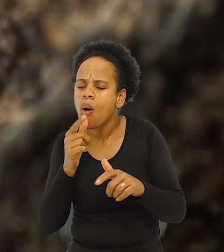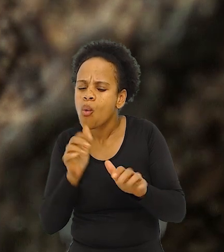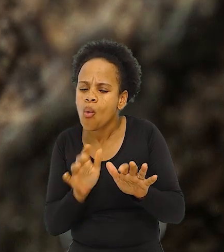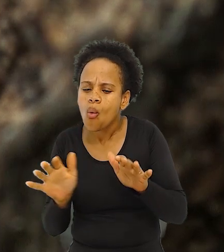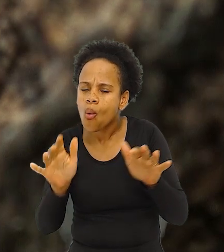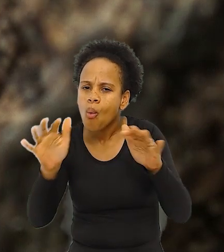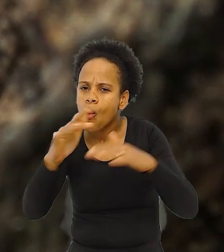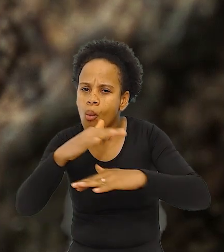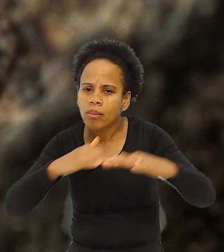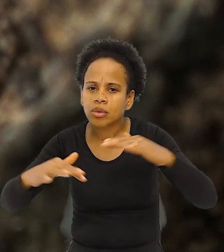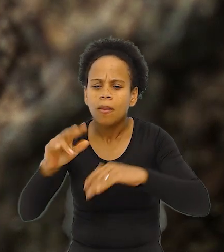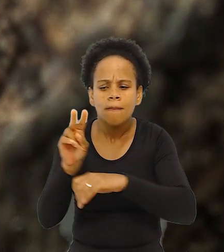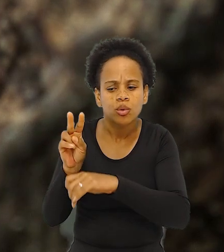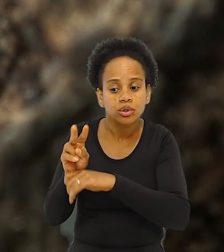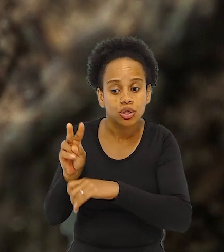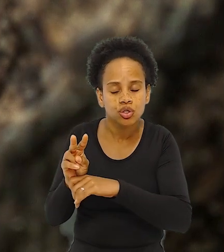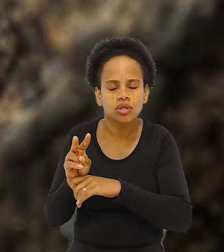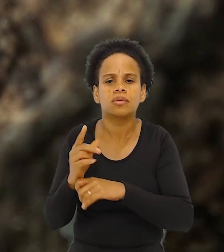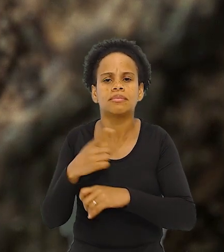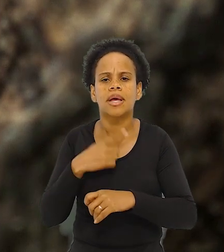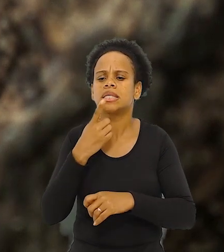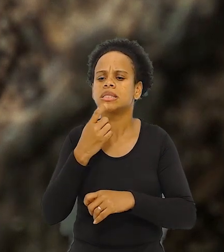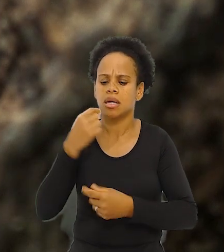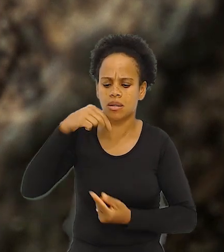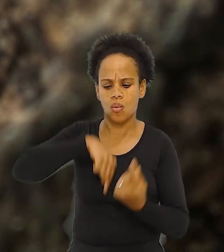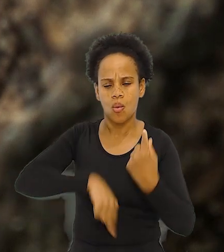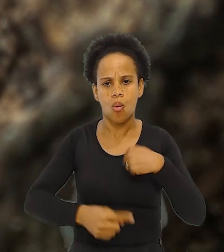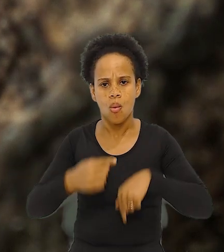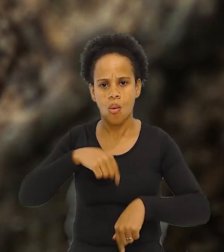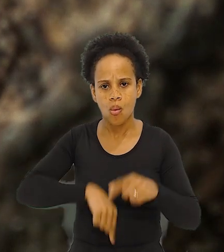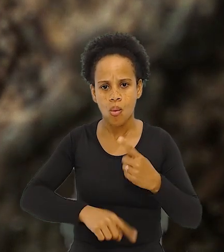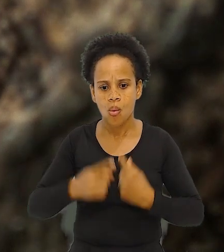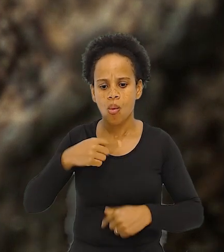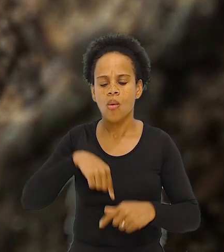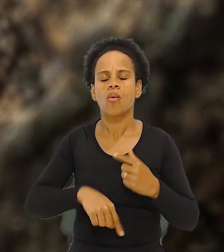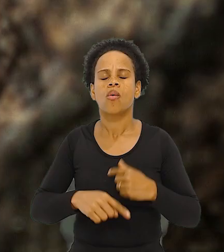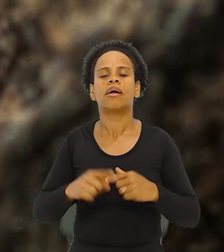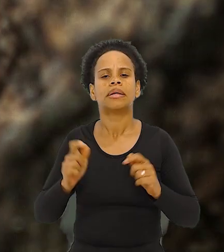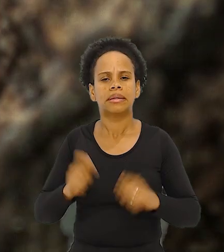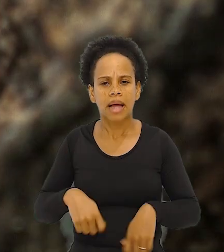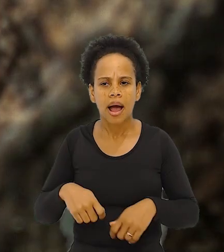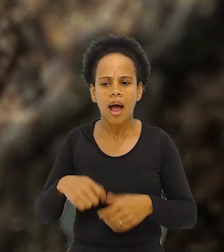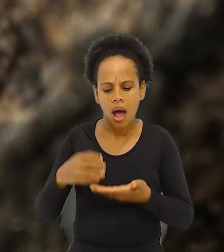da digestão sanguínea, obter os nutrientes necessários para a maturação de seus